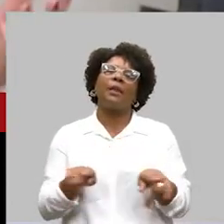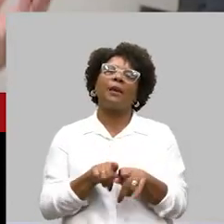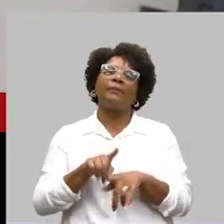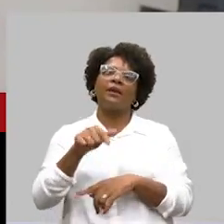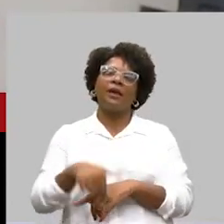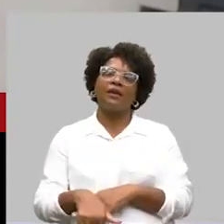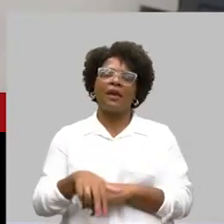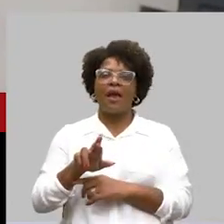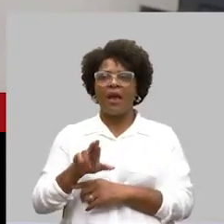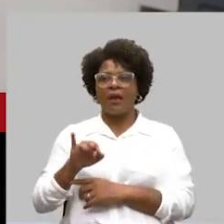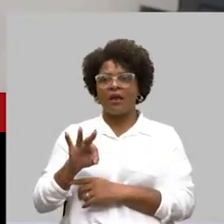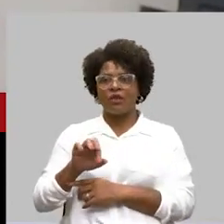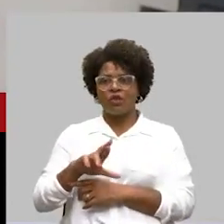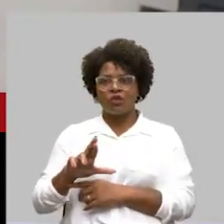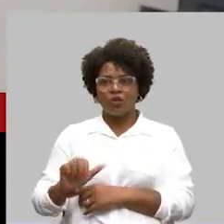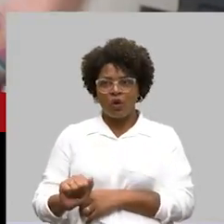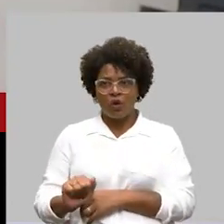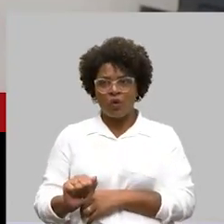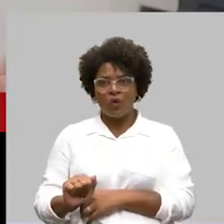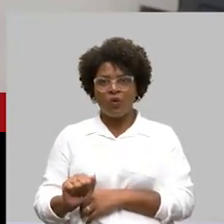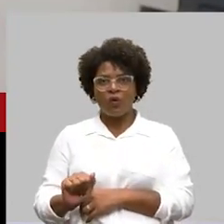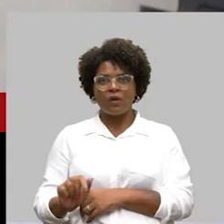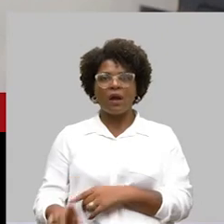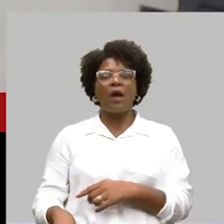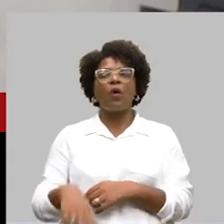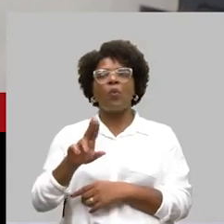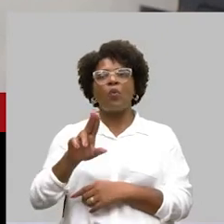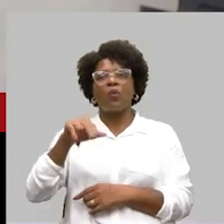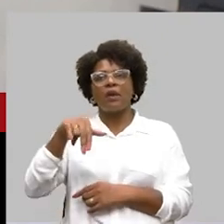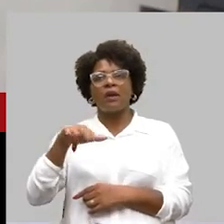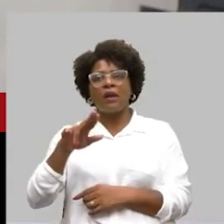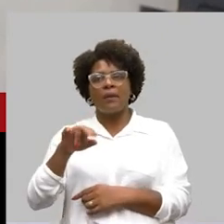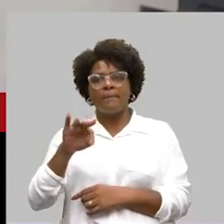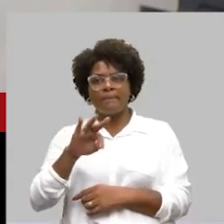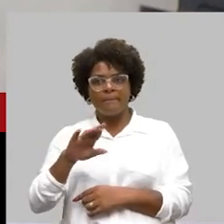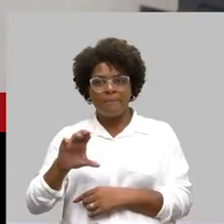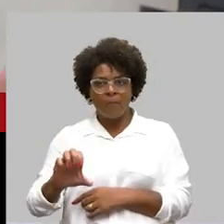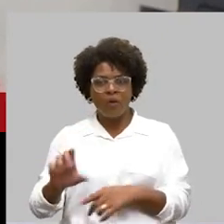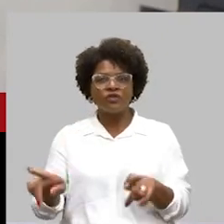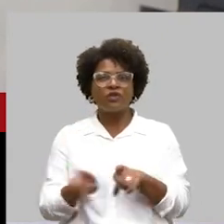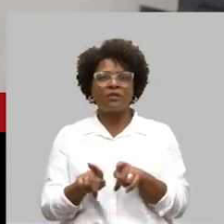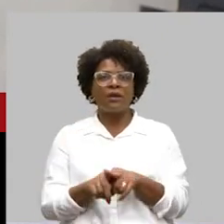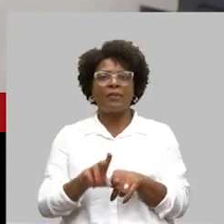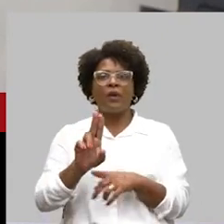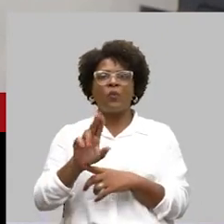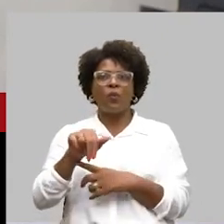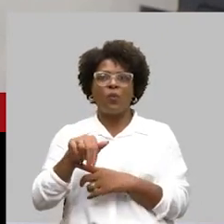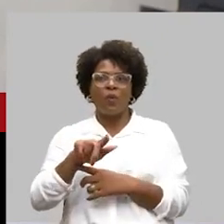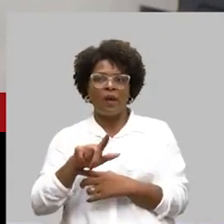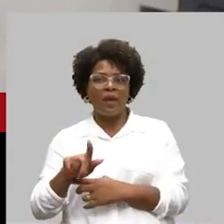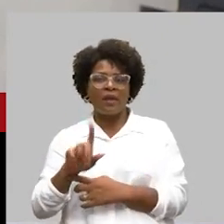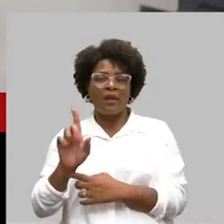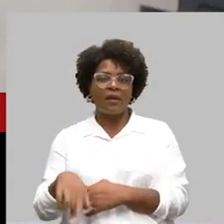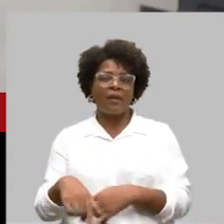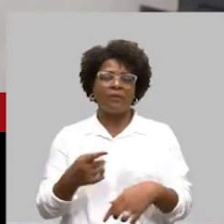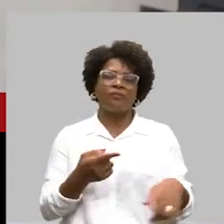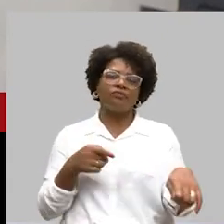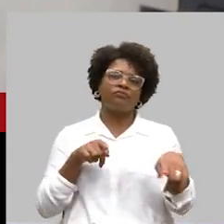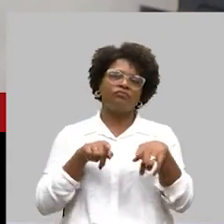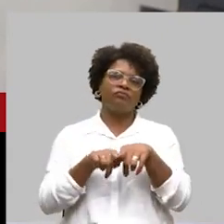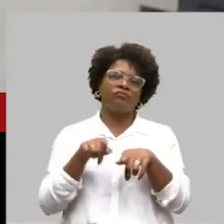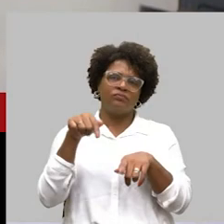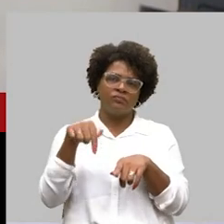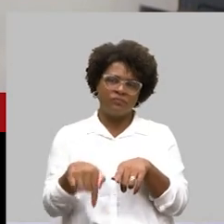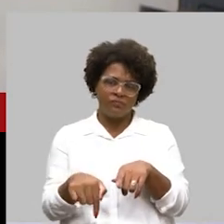representação da Reitoria da da unimontes e a Reitoria da ueng que são importantes parceiros nossos